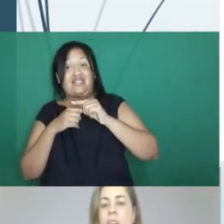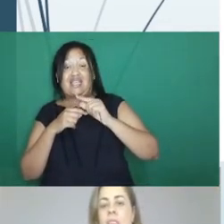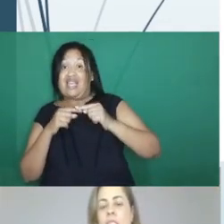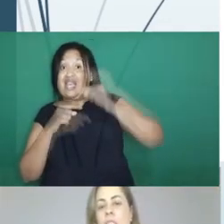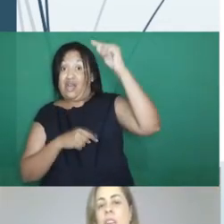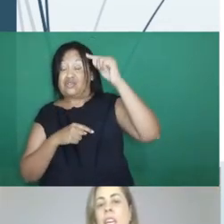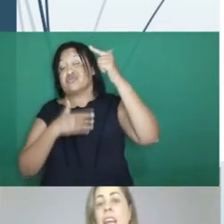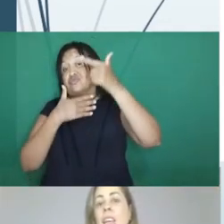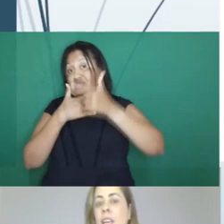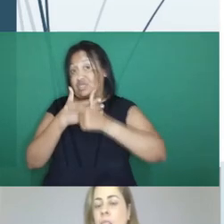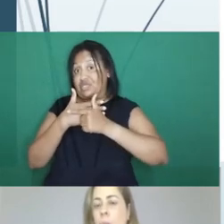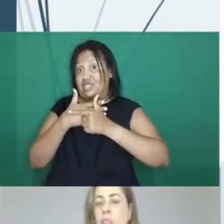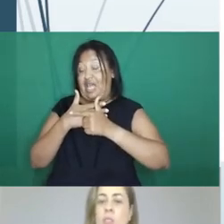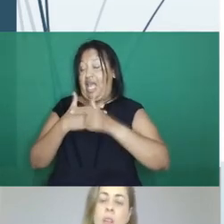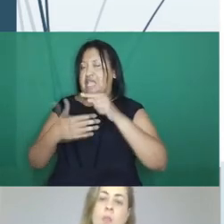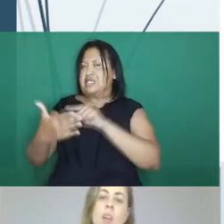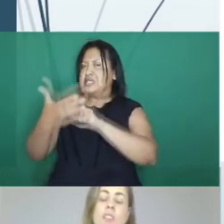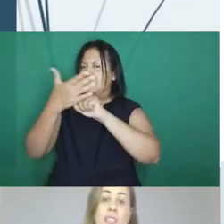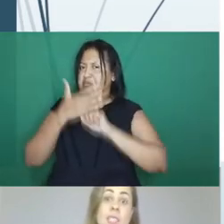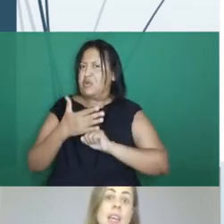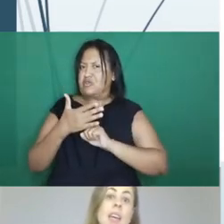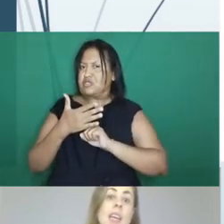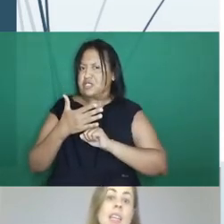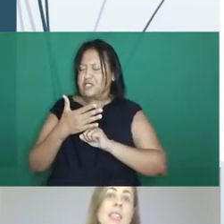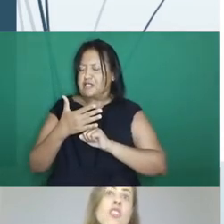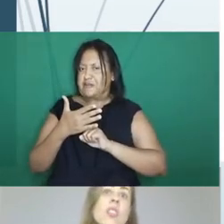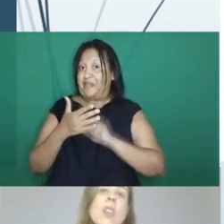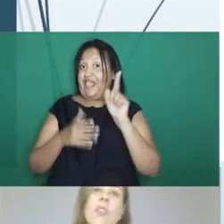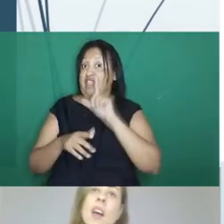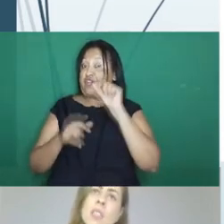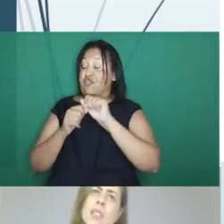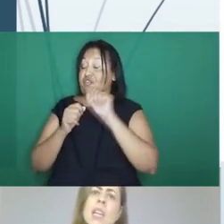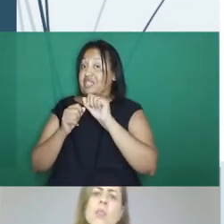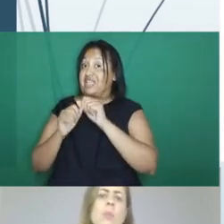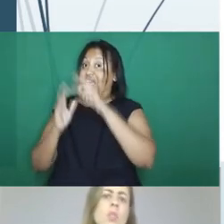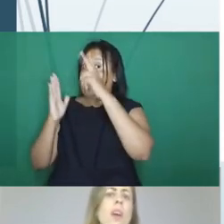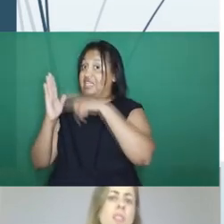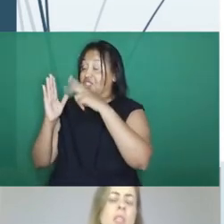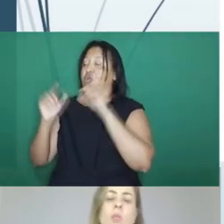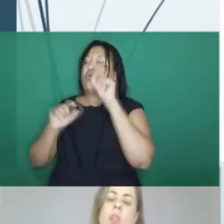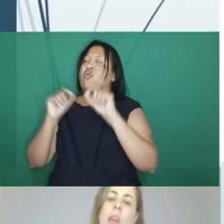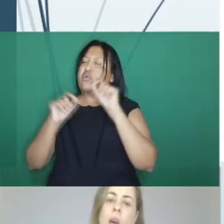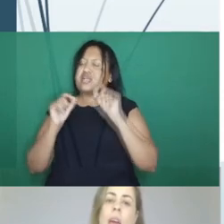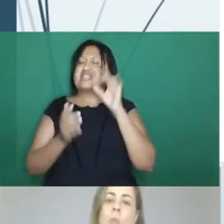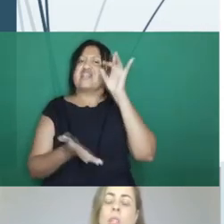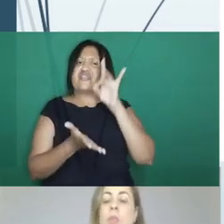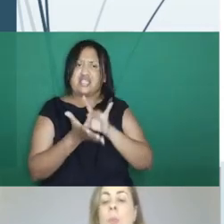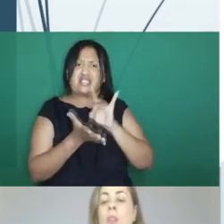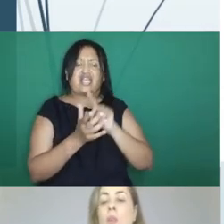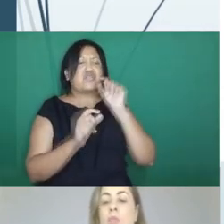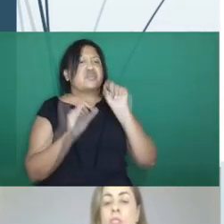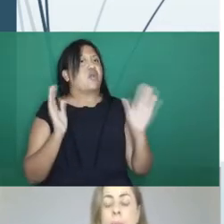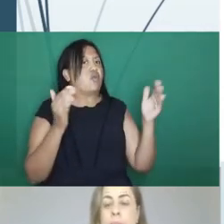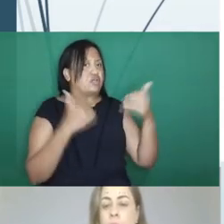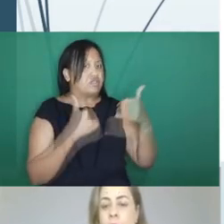então ele dá esse ele alerta para que a gente não faça essa a gente não faça essa leitura muito superficial do que é realmente